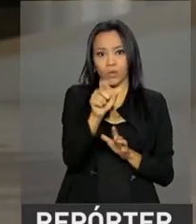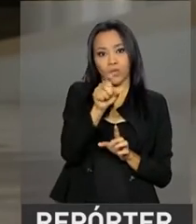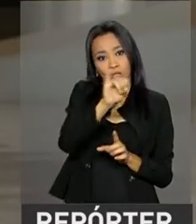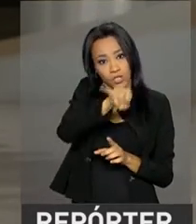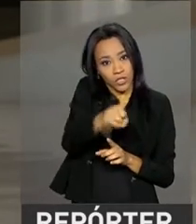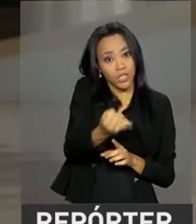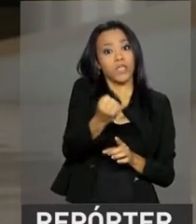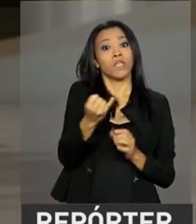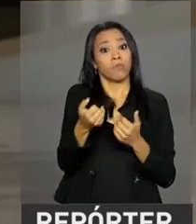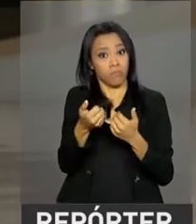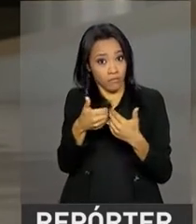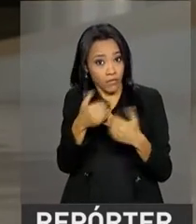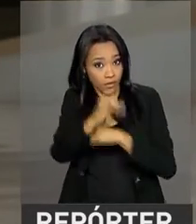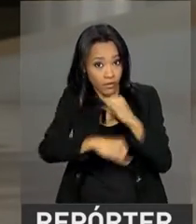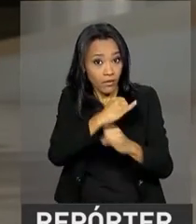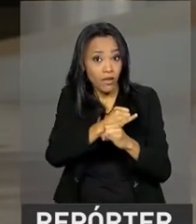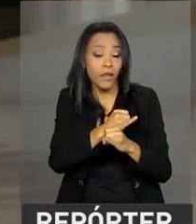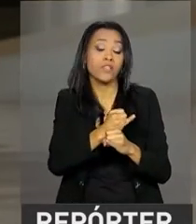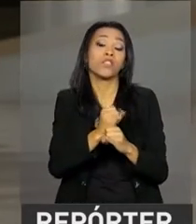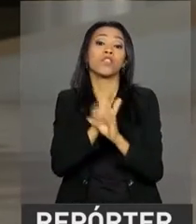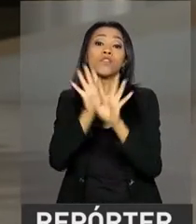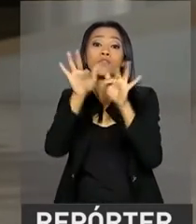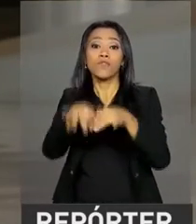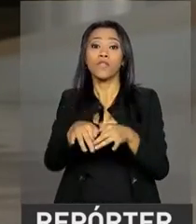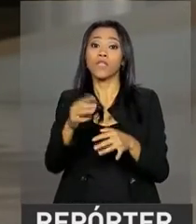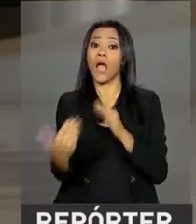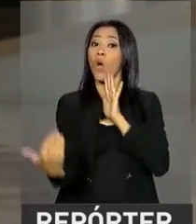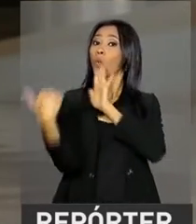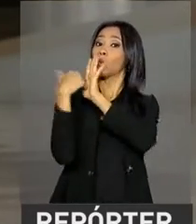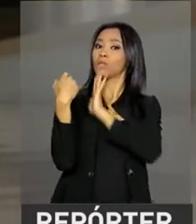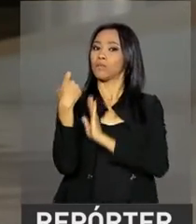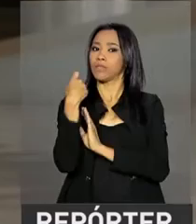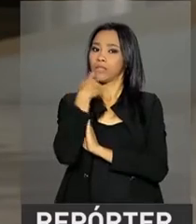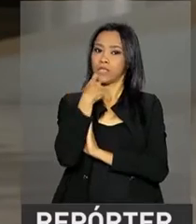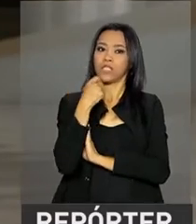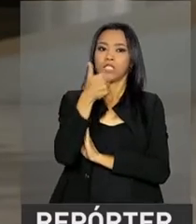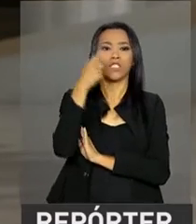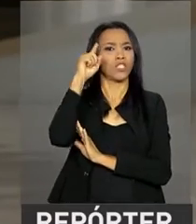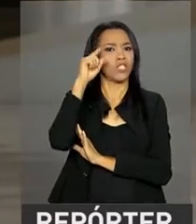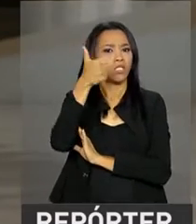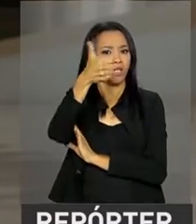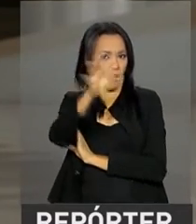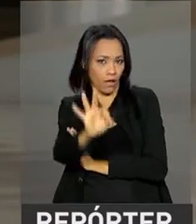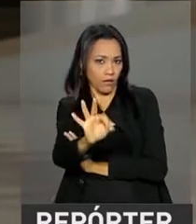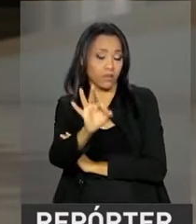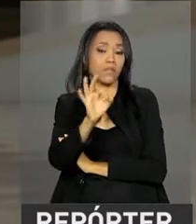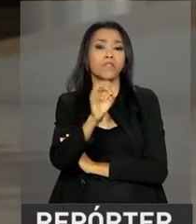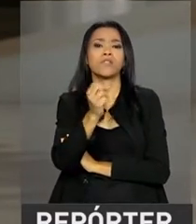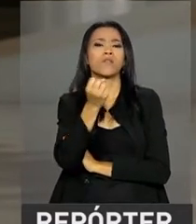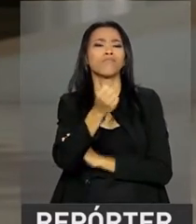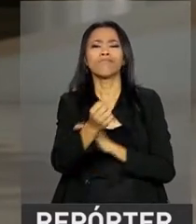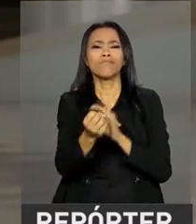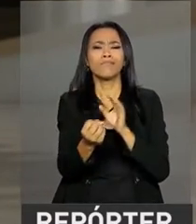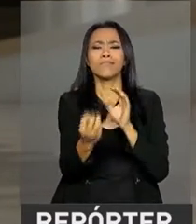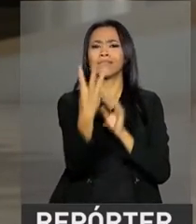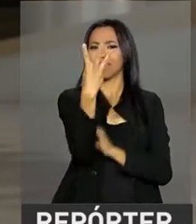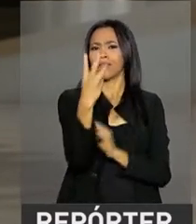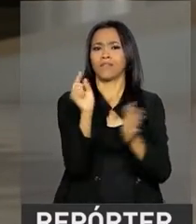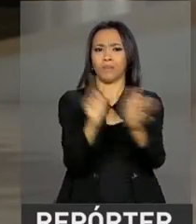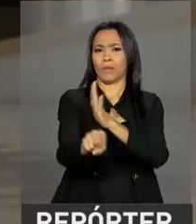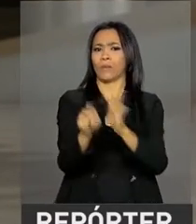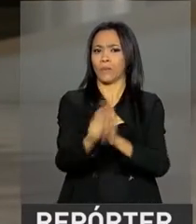pela internet e terminaria na última sexta-feira, dia 10. Basicamente, são três perguntas a